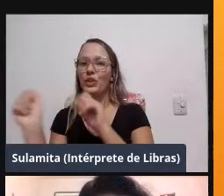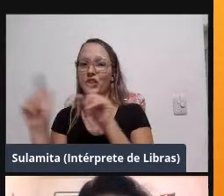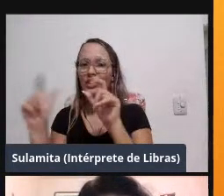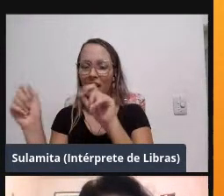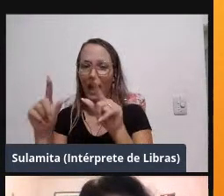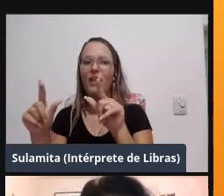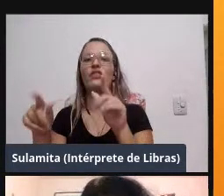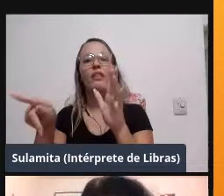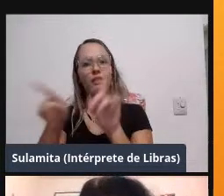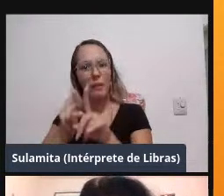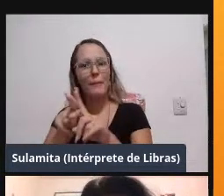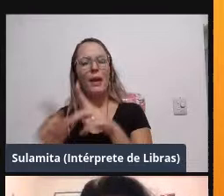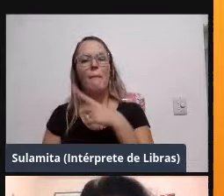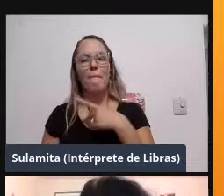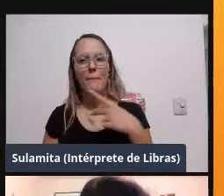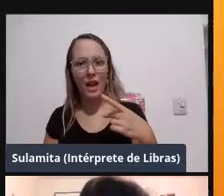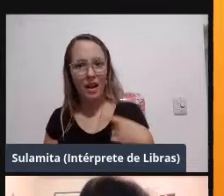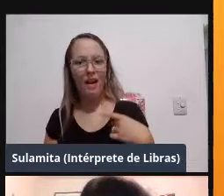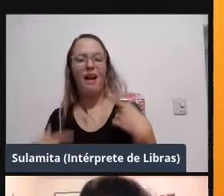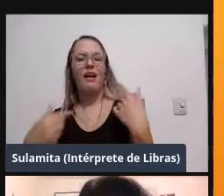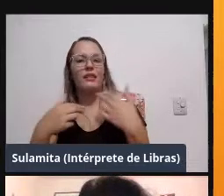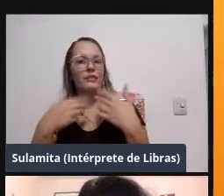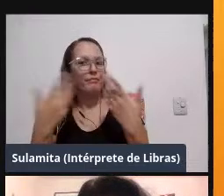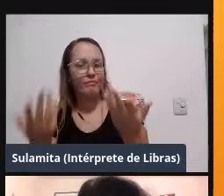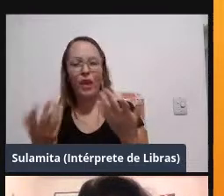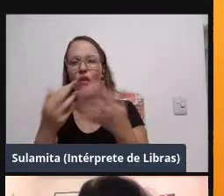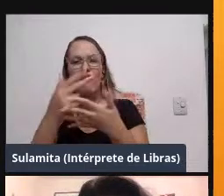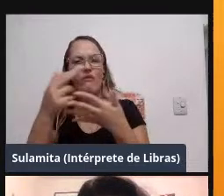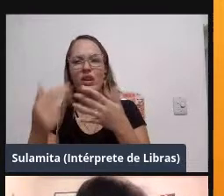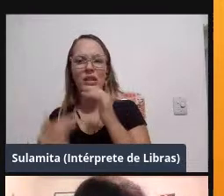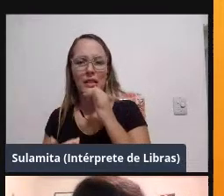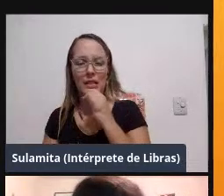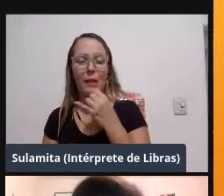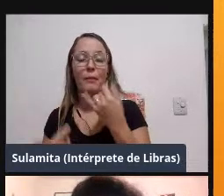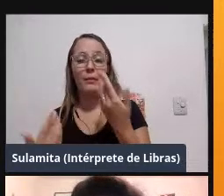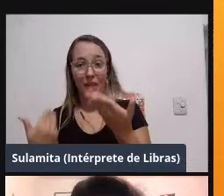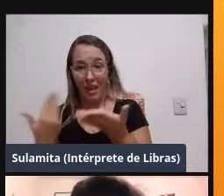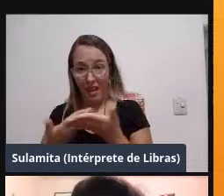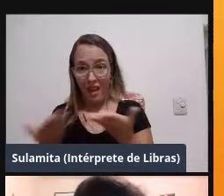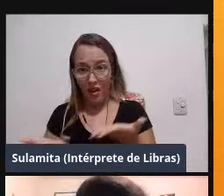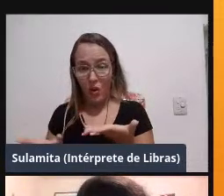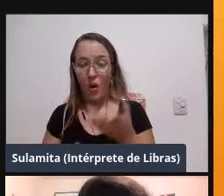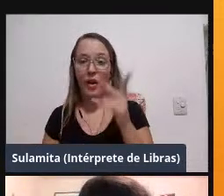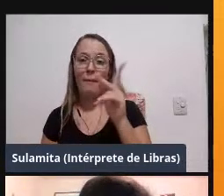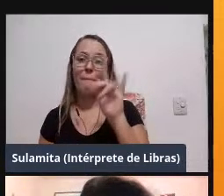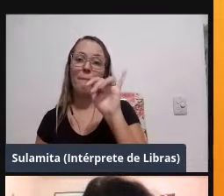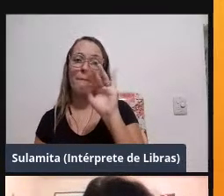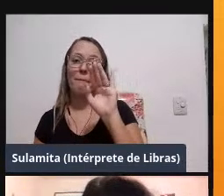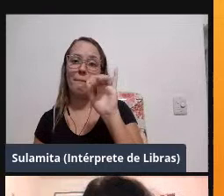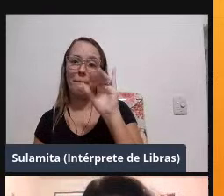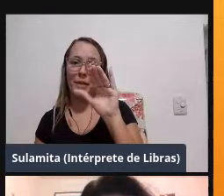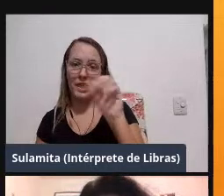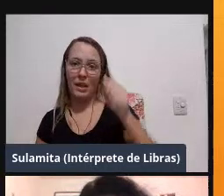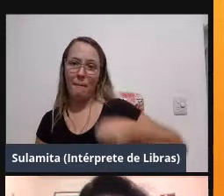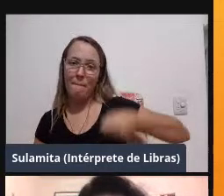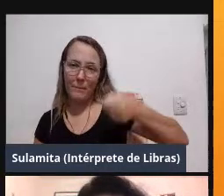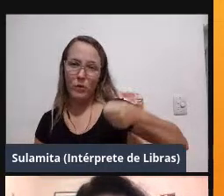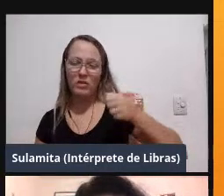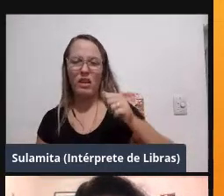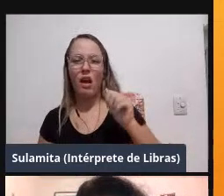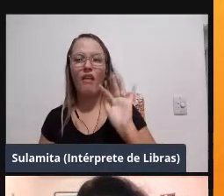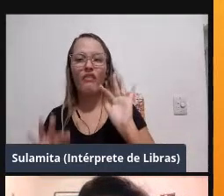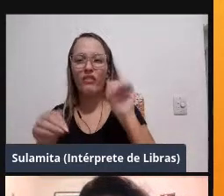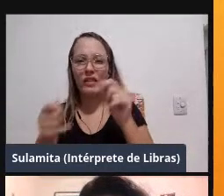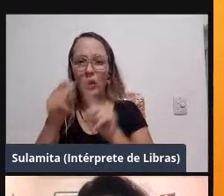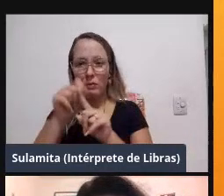pouco. E a minha grande questão atual, que é o que eu tenho tentado com o PIBIC, que começou no meio, final, setembro do ano passado,